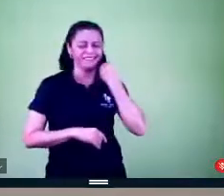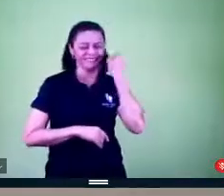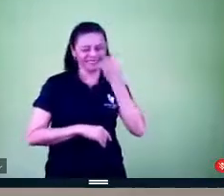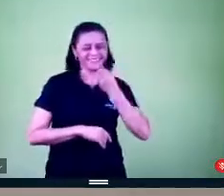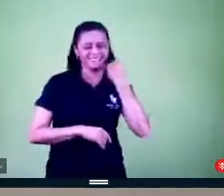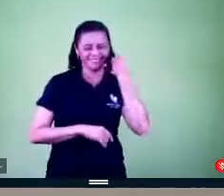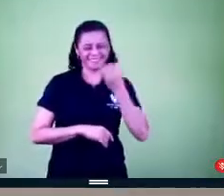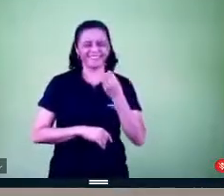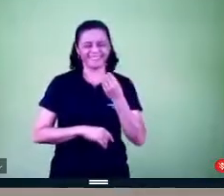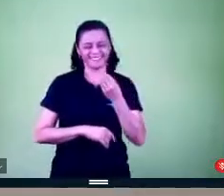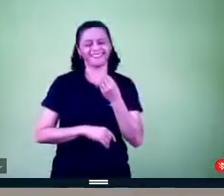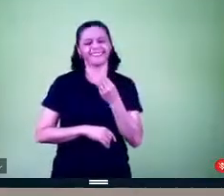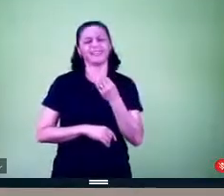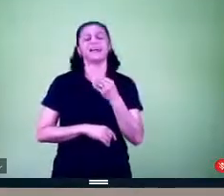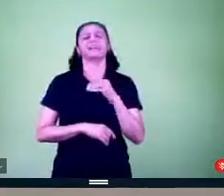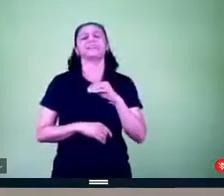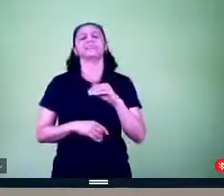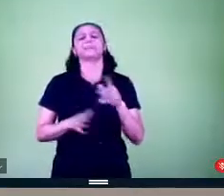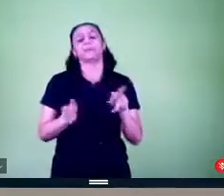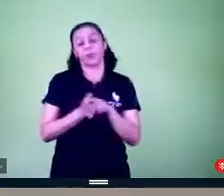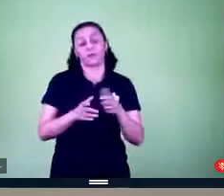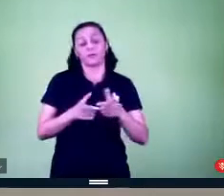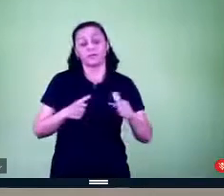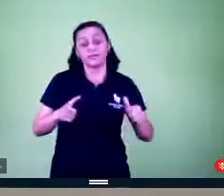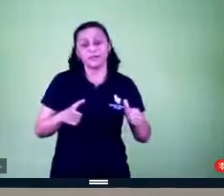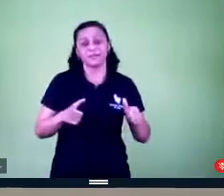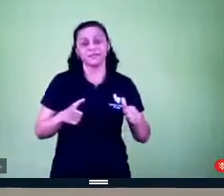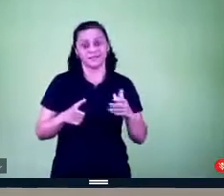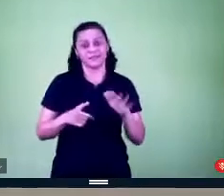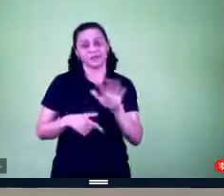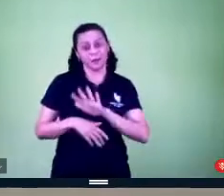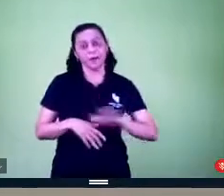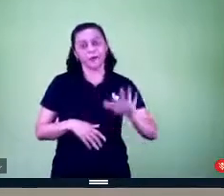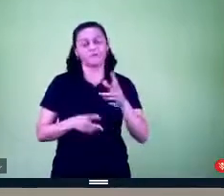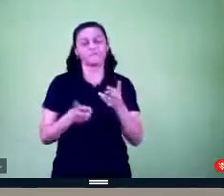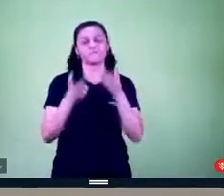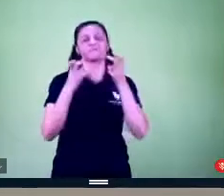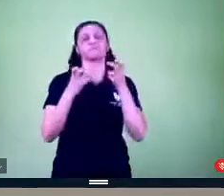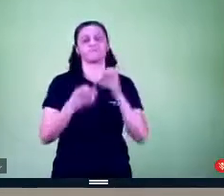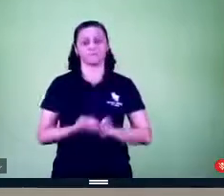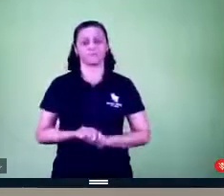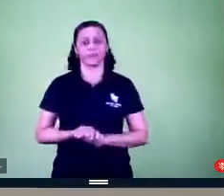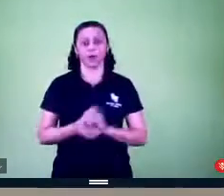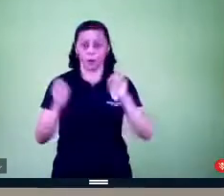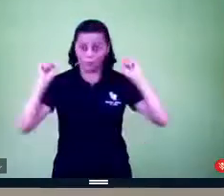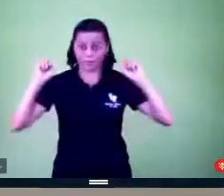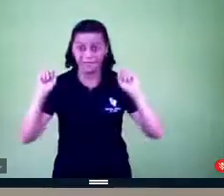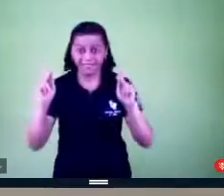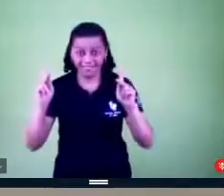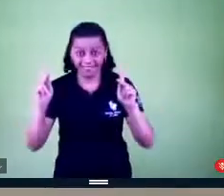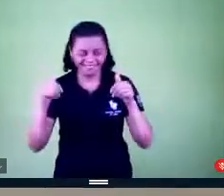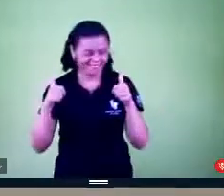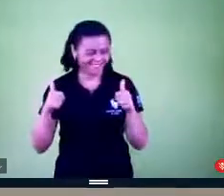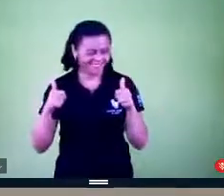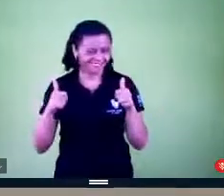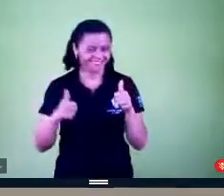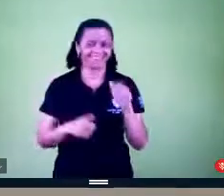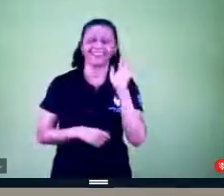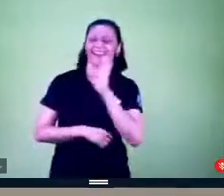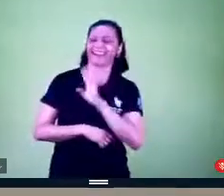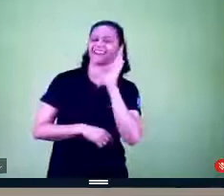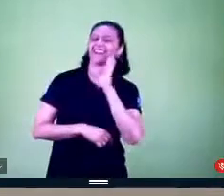gente parar, olhar, entender o que está acontecendo. Show! Plus! Bacana, pessoal, bom demais, né? Então, olha, duas